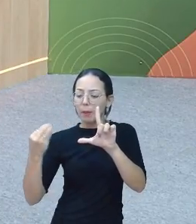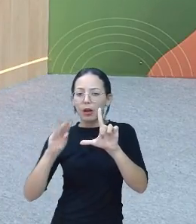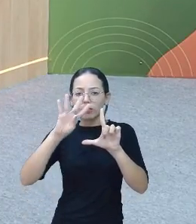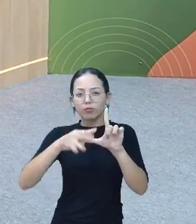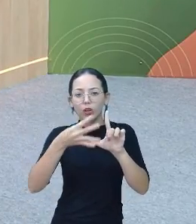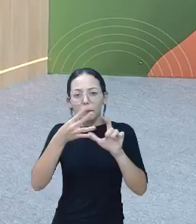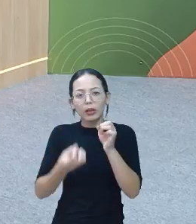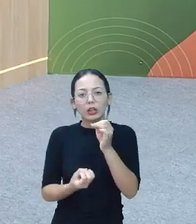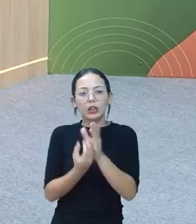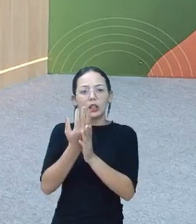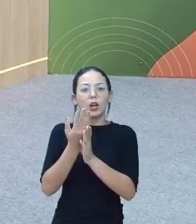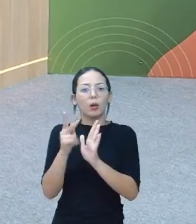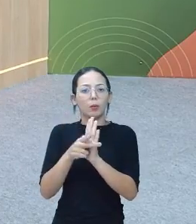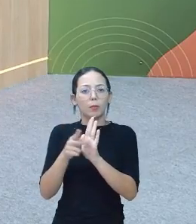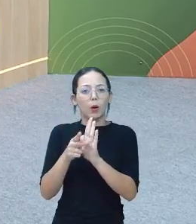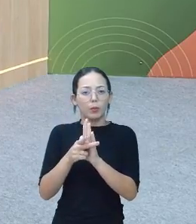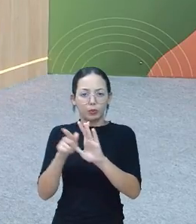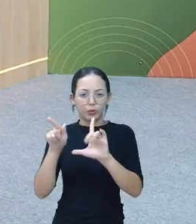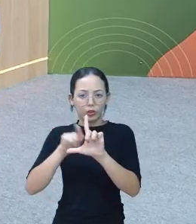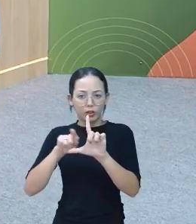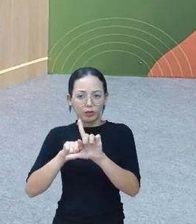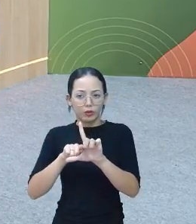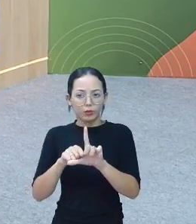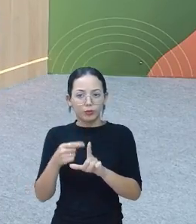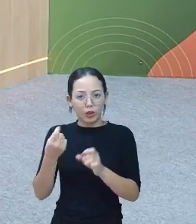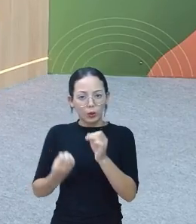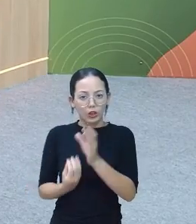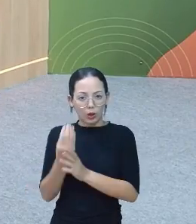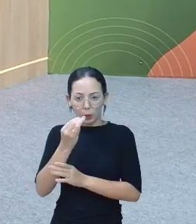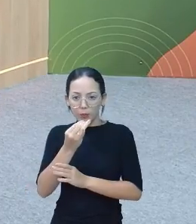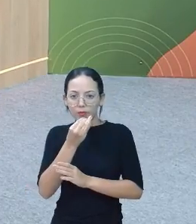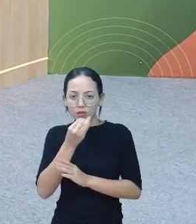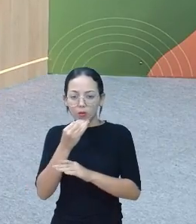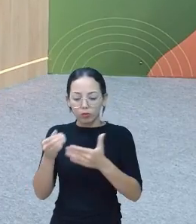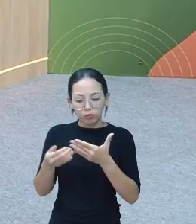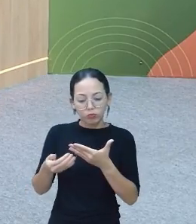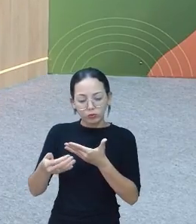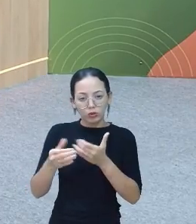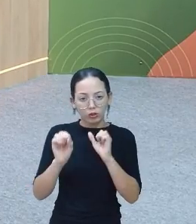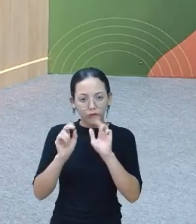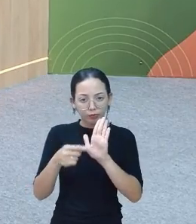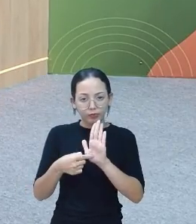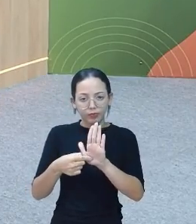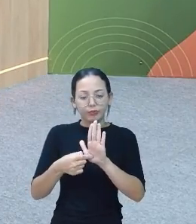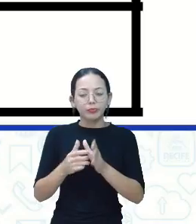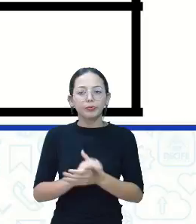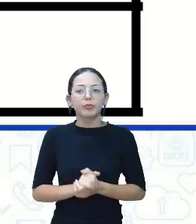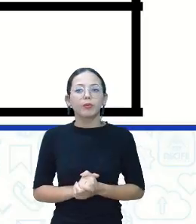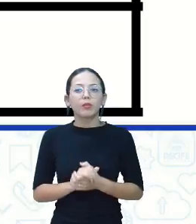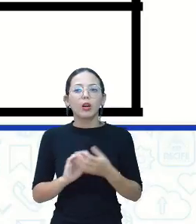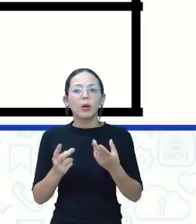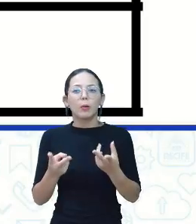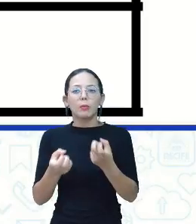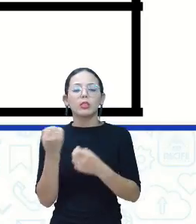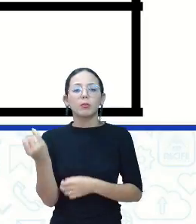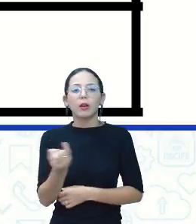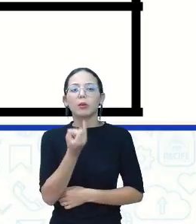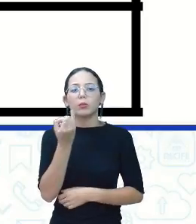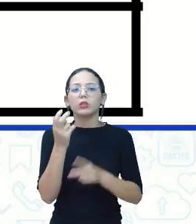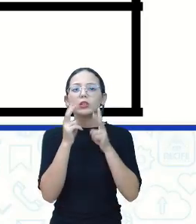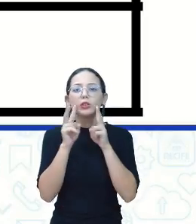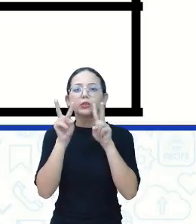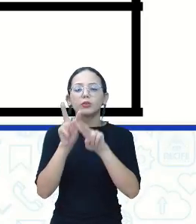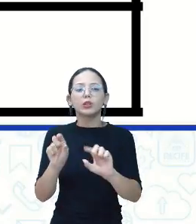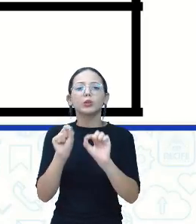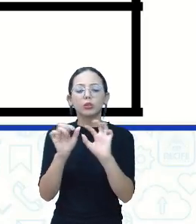e ele gera o gráfico. Eu fiz um exemplo e vai aparecer daqui a pouco. Mas vamos lá. Perceba, e é importante você ver com calma aí,